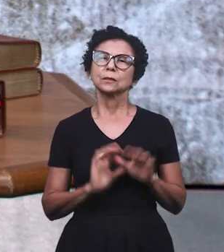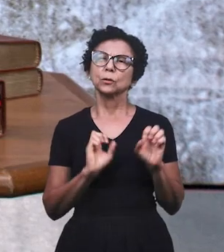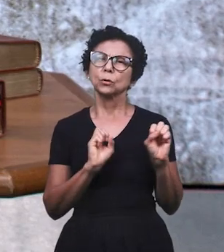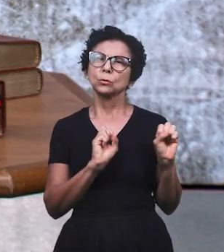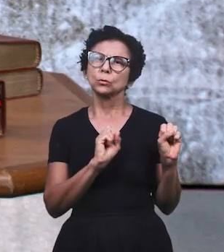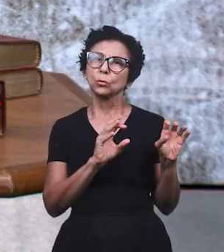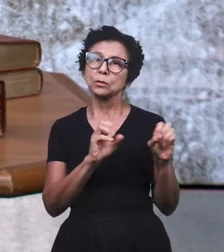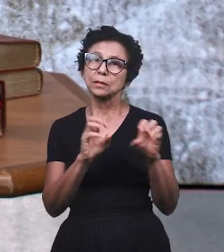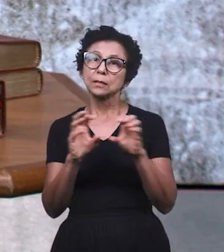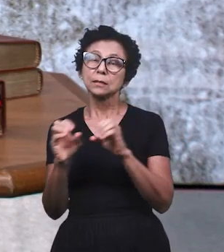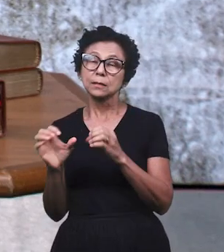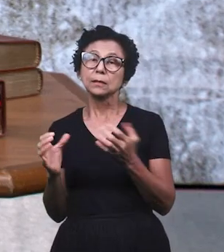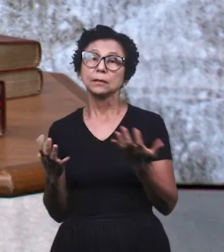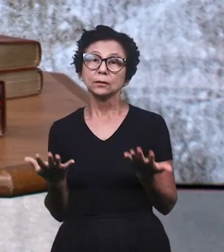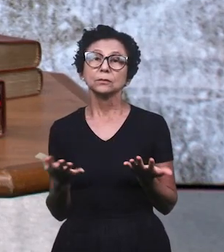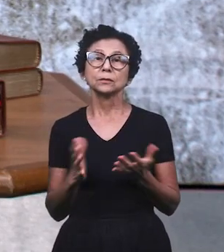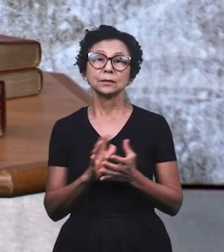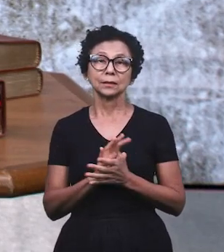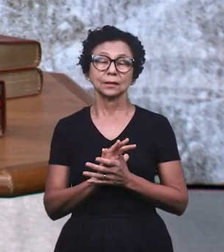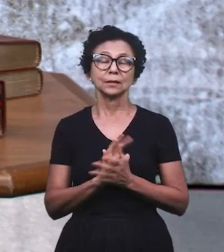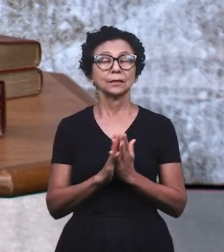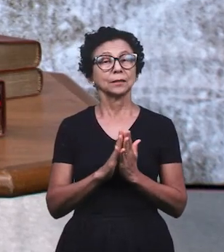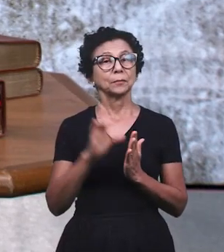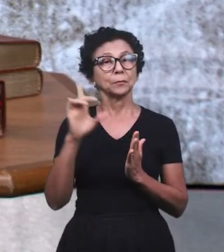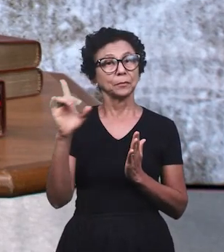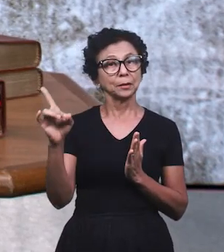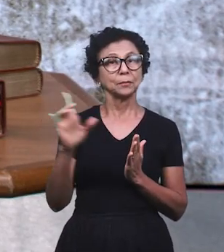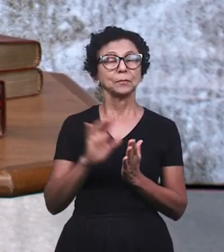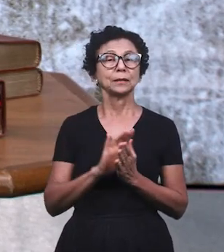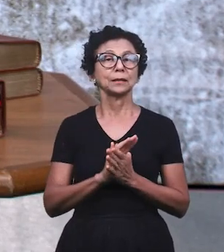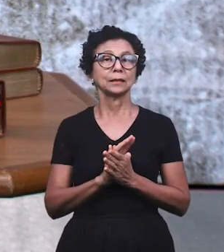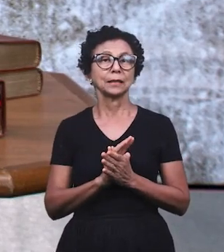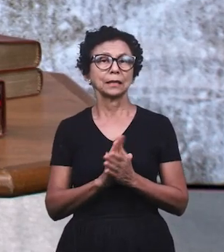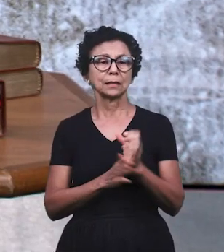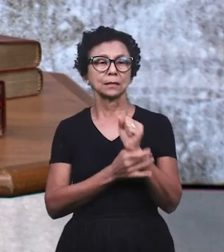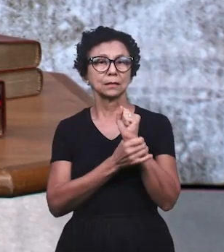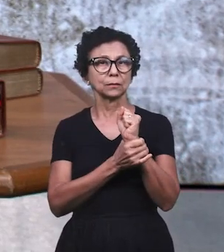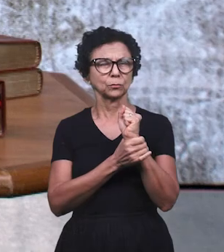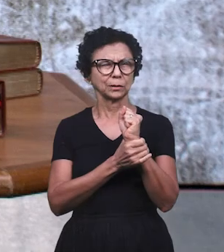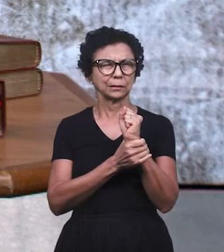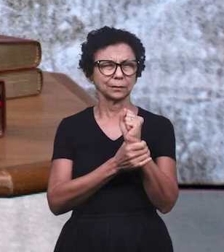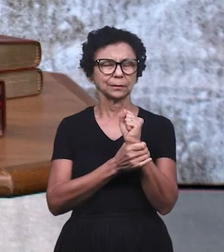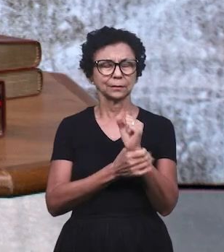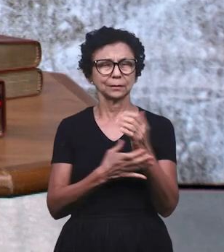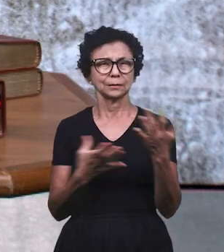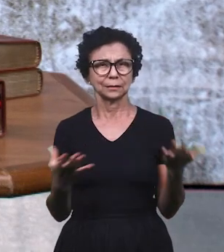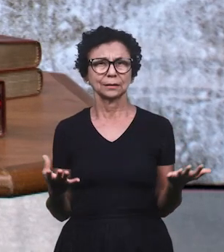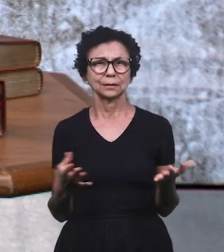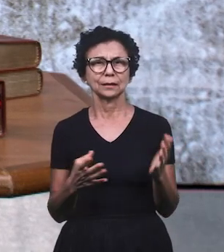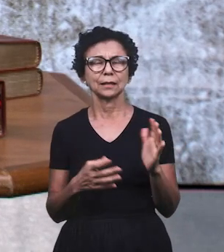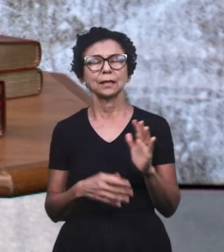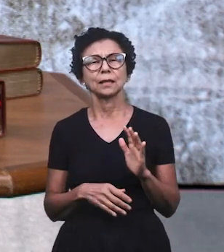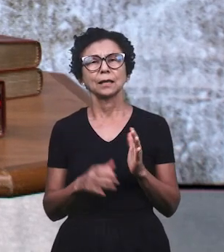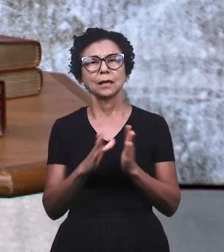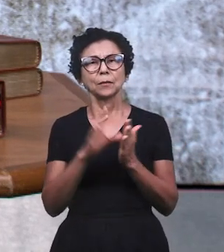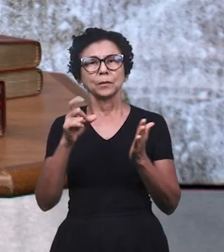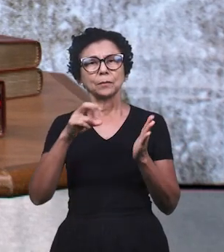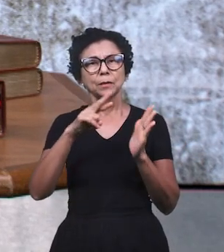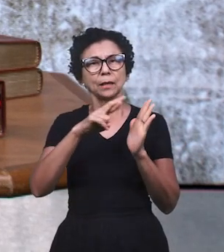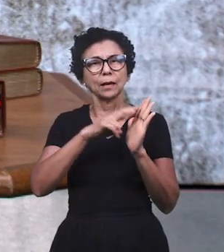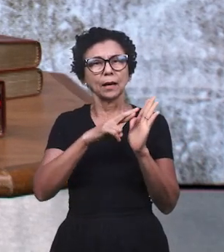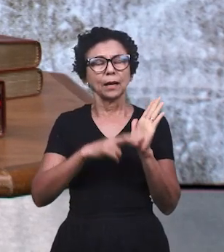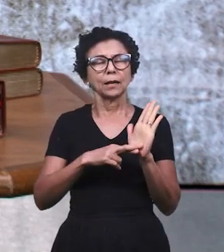deixou registrado na sua palavra, que é direção para a nossa vida, né? A Bíblia é a nossa única regra de